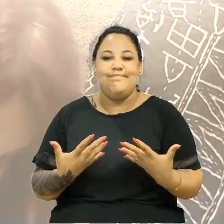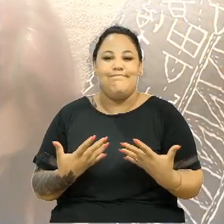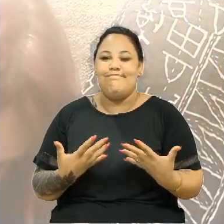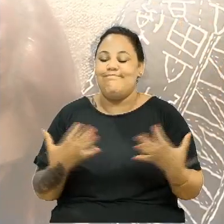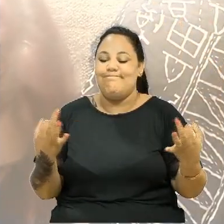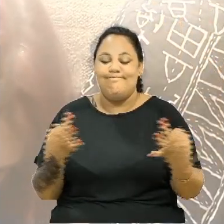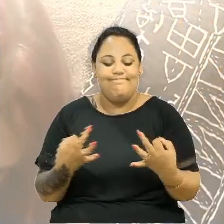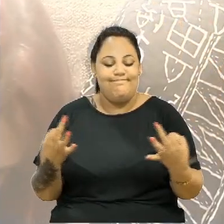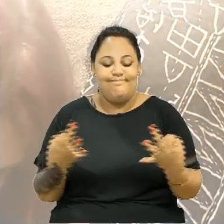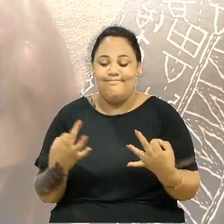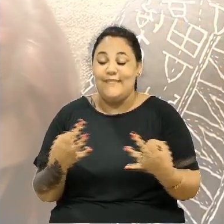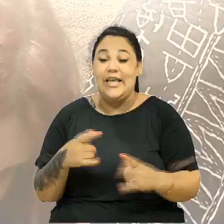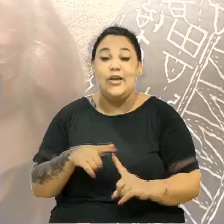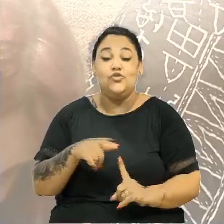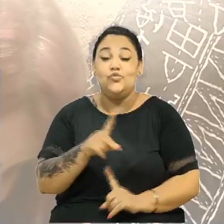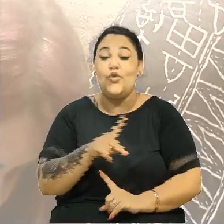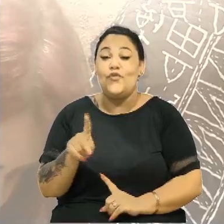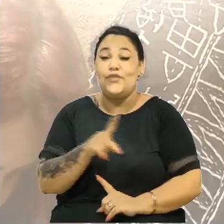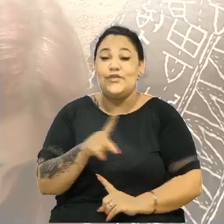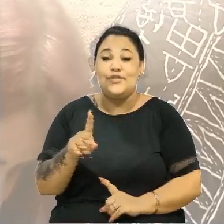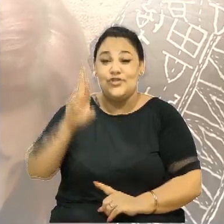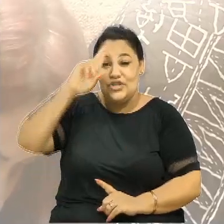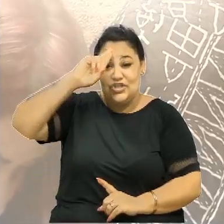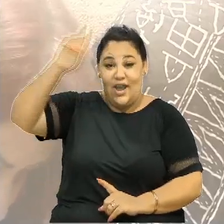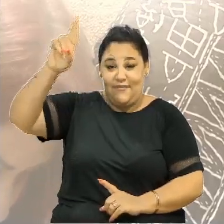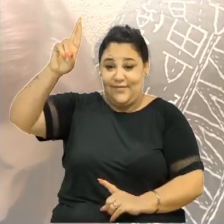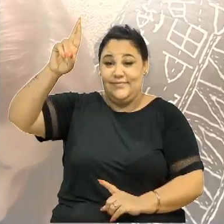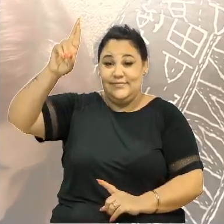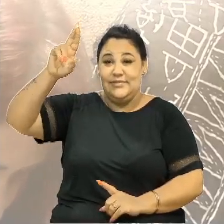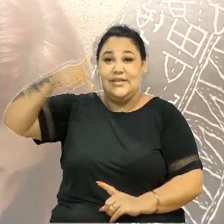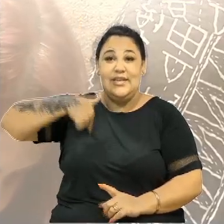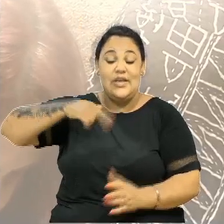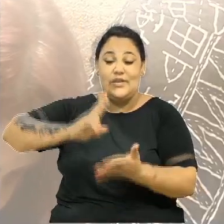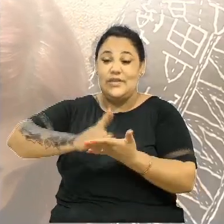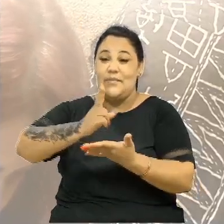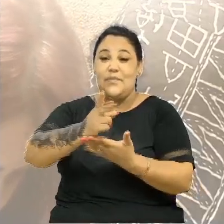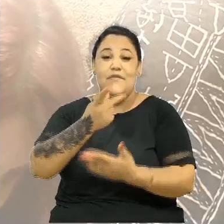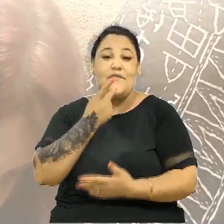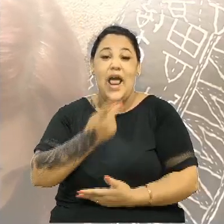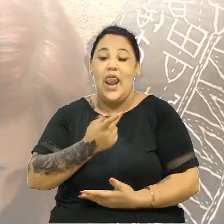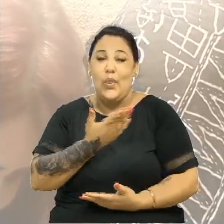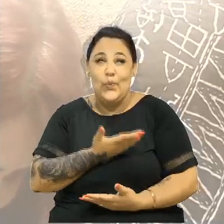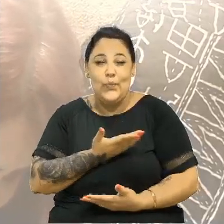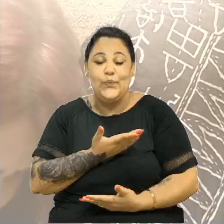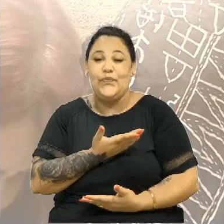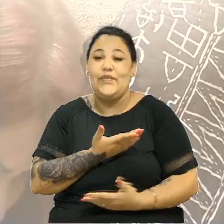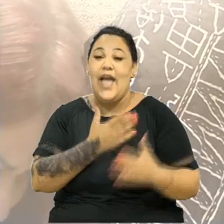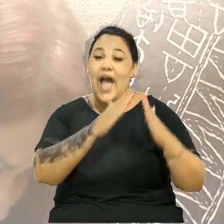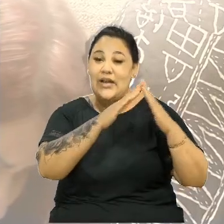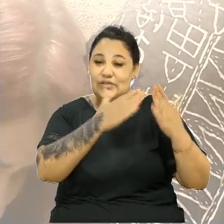o tipo de professor, diretor, que eu sempre digo que a escola